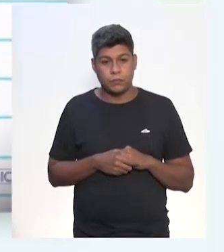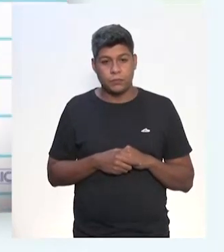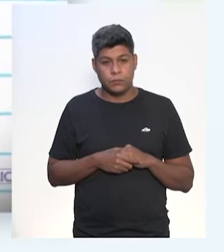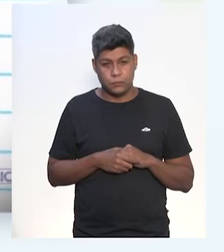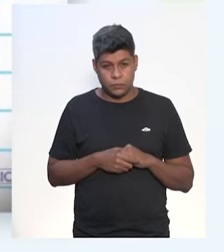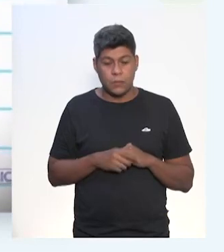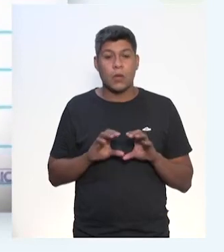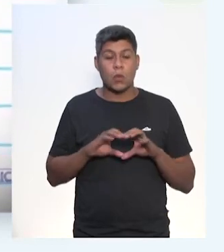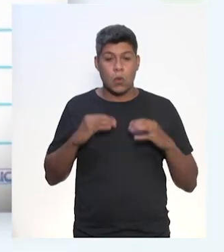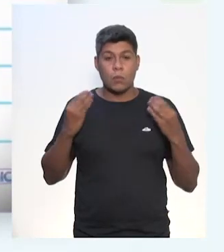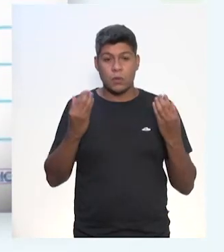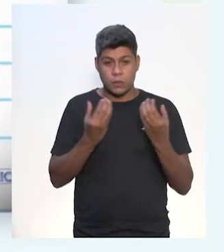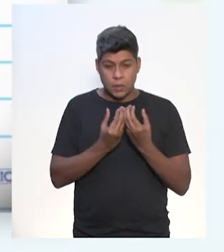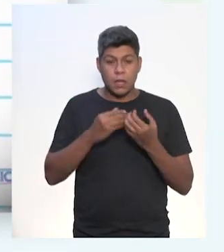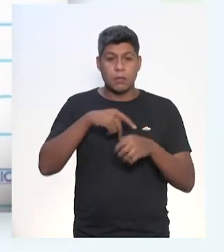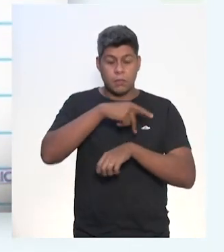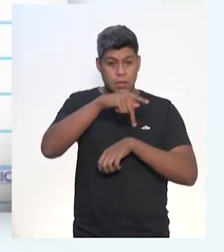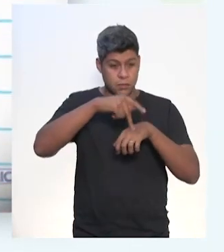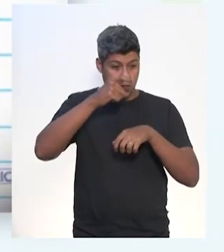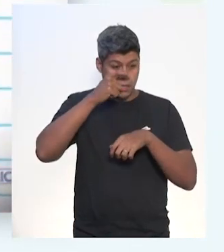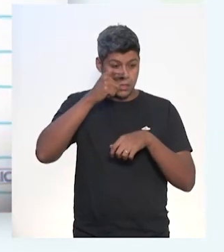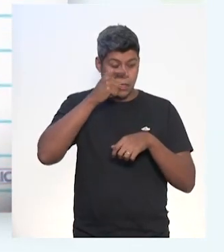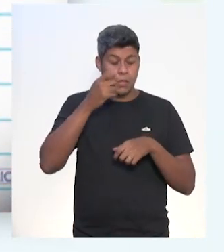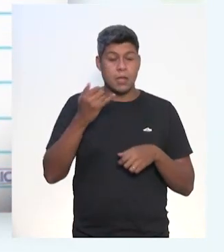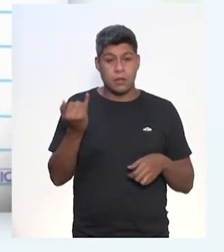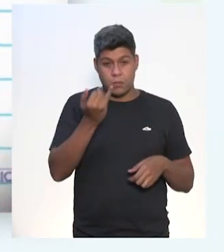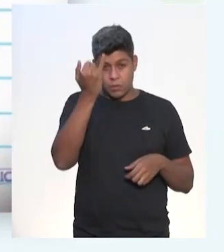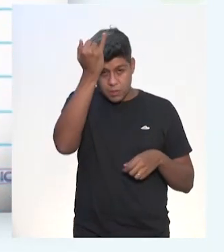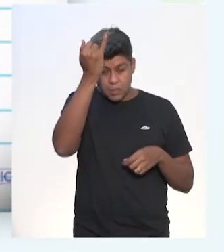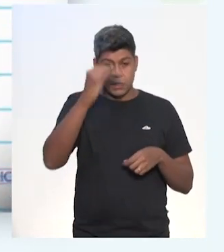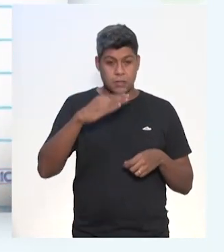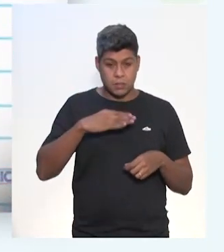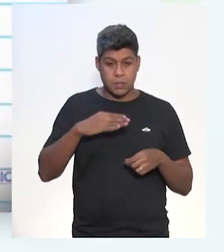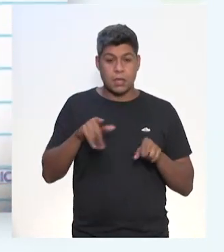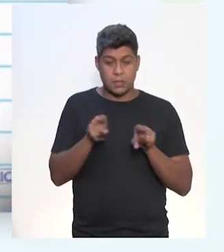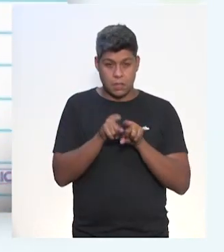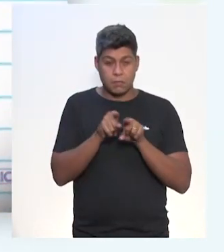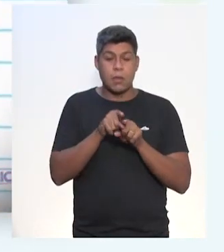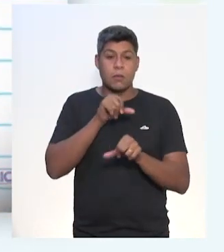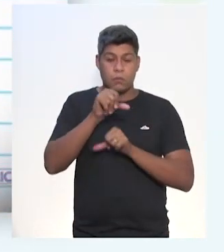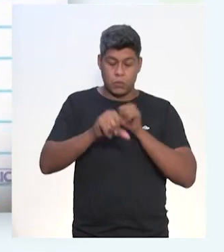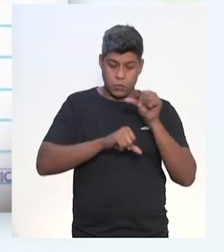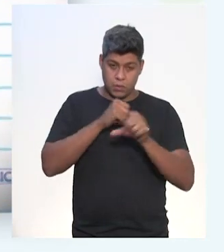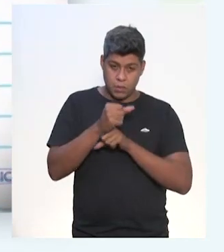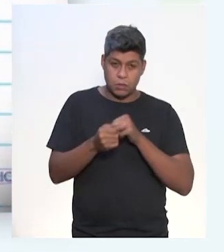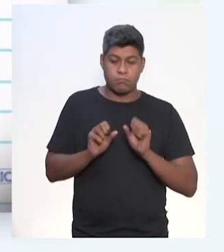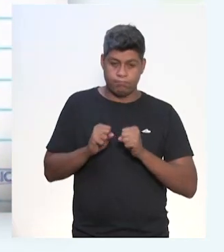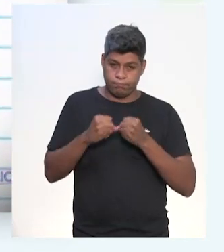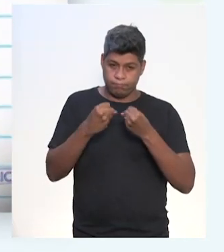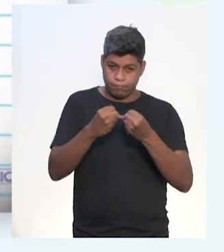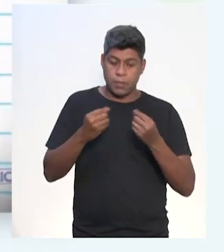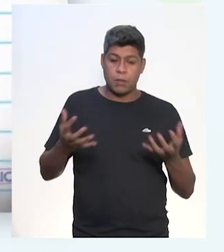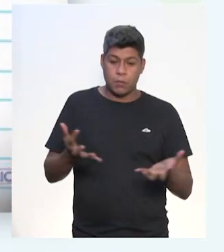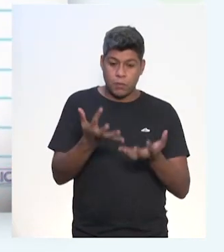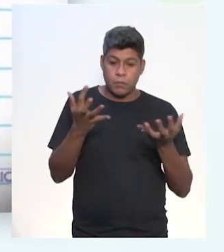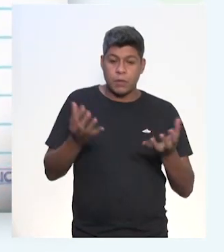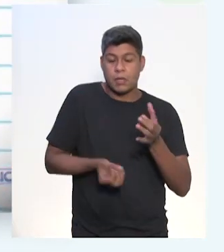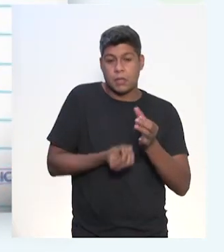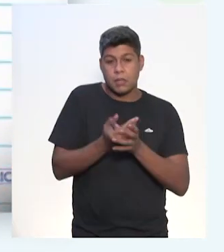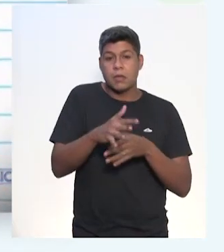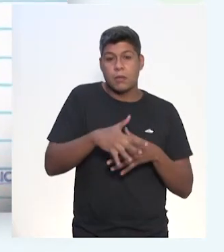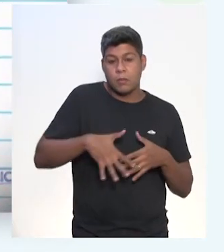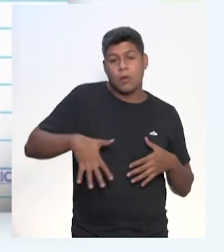A comunidade internacional, atenta à importância das cidades e às suas contradições, vem se esforçando para promover a criação de